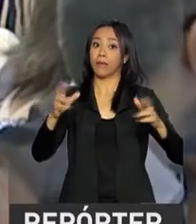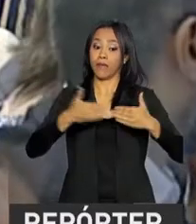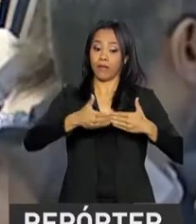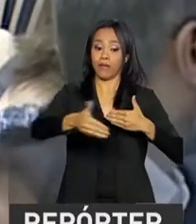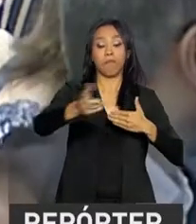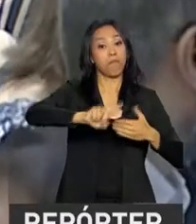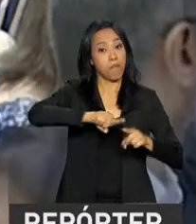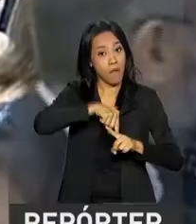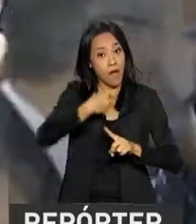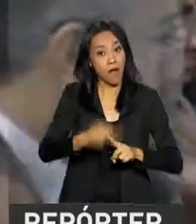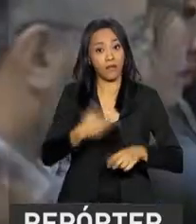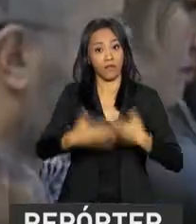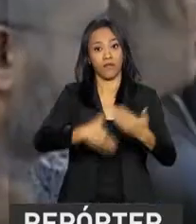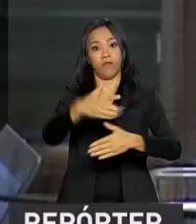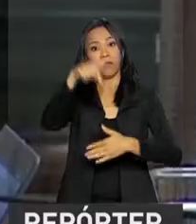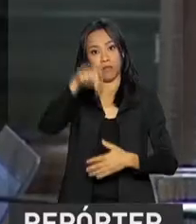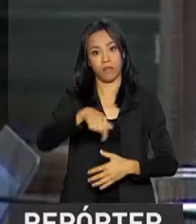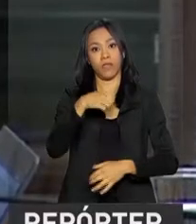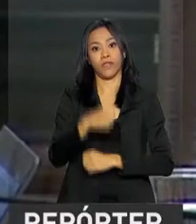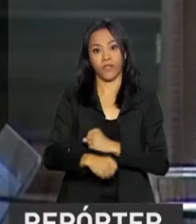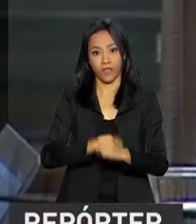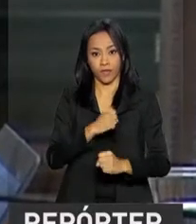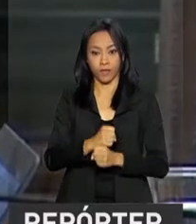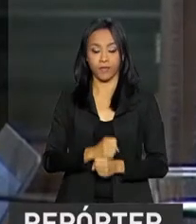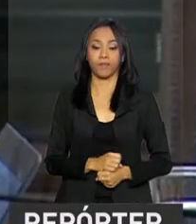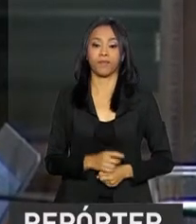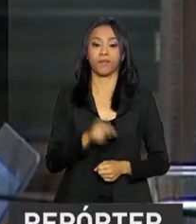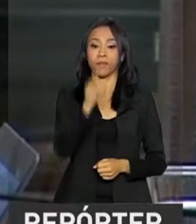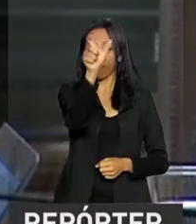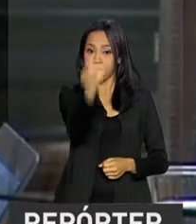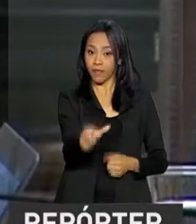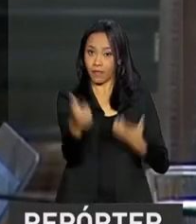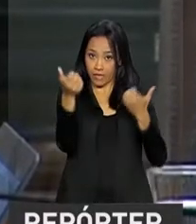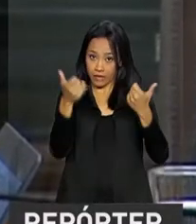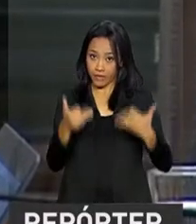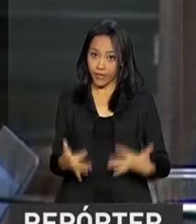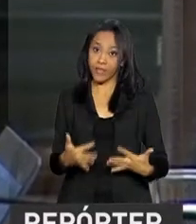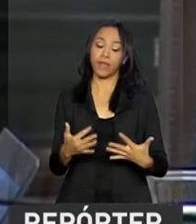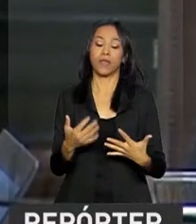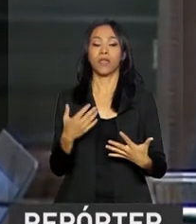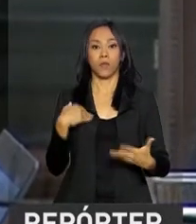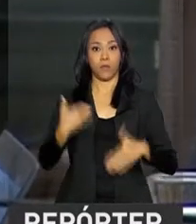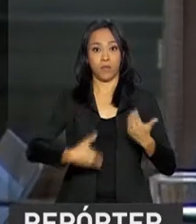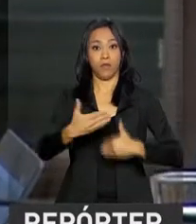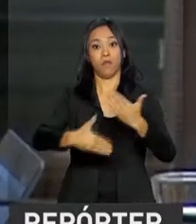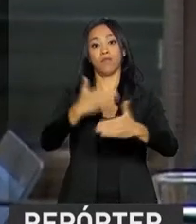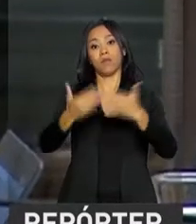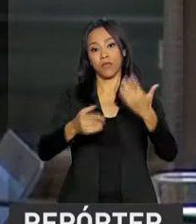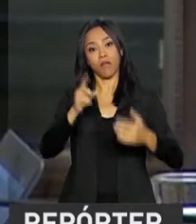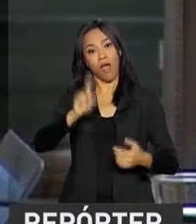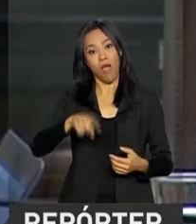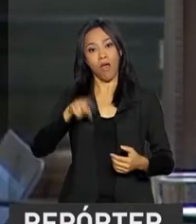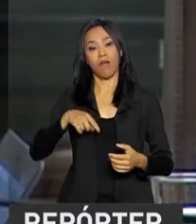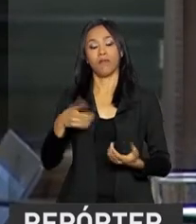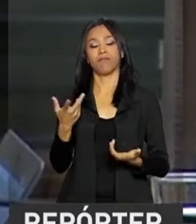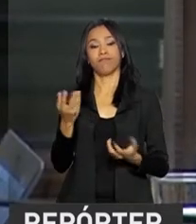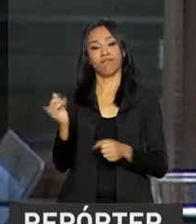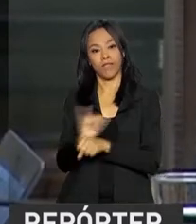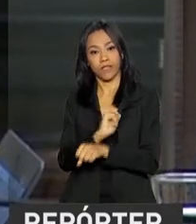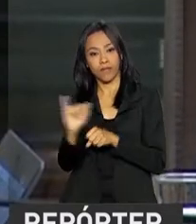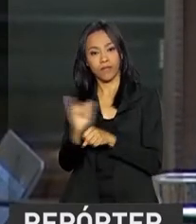mais crescimento para este ano do nosso ponto de vista o crescimento foi exatamente dentro das expectativas